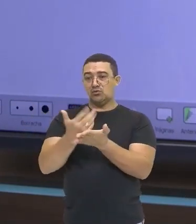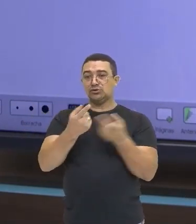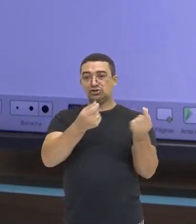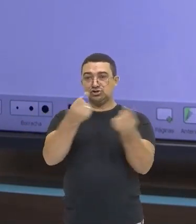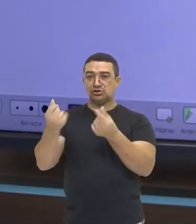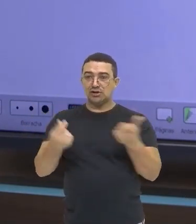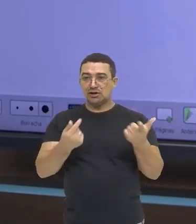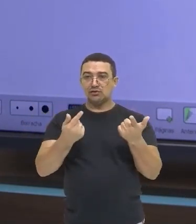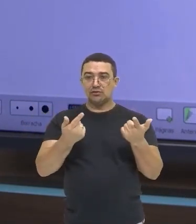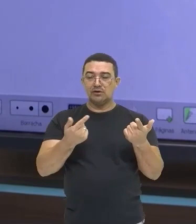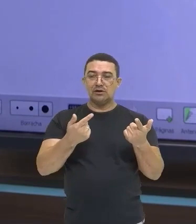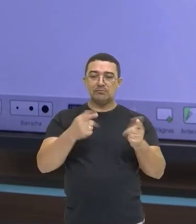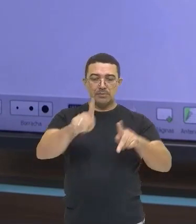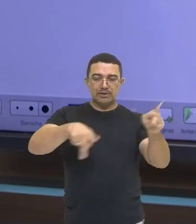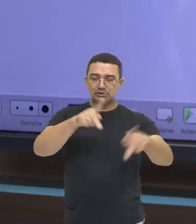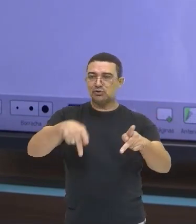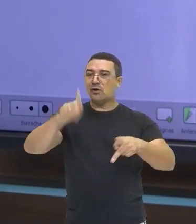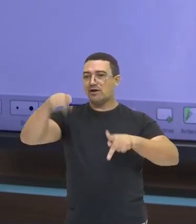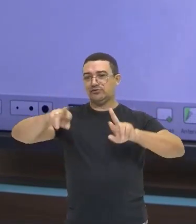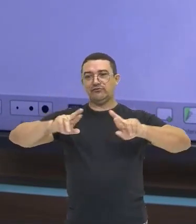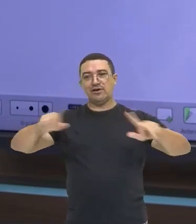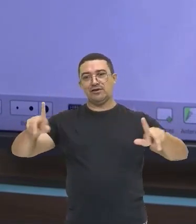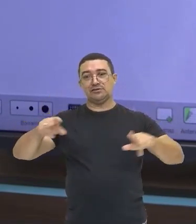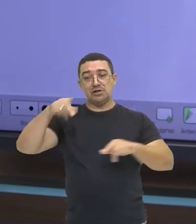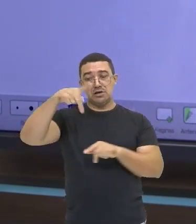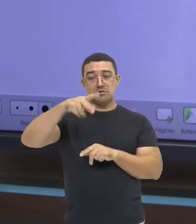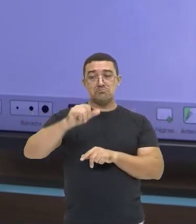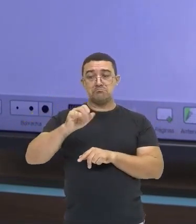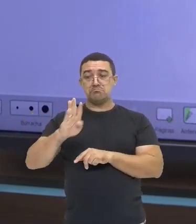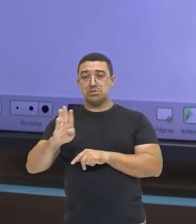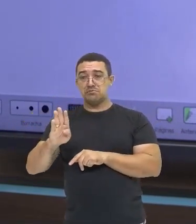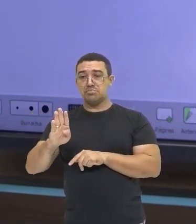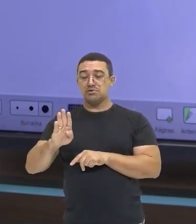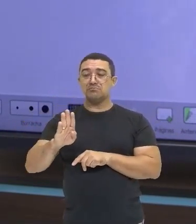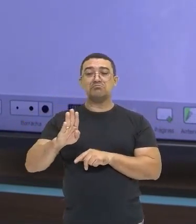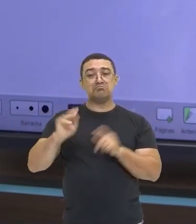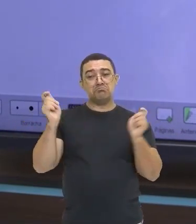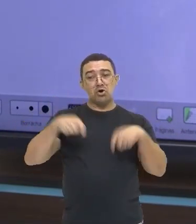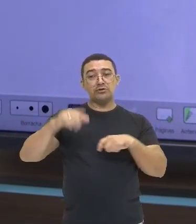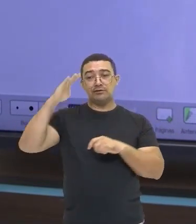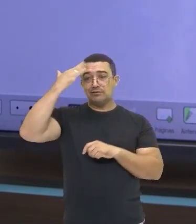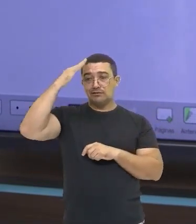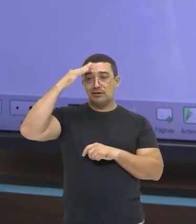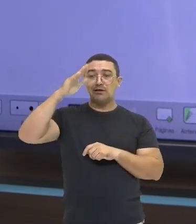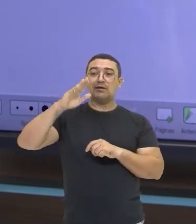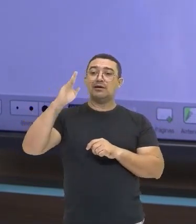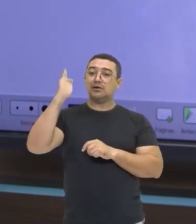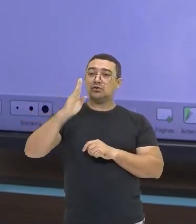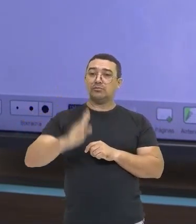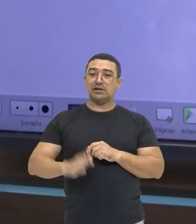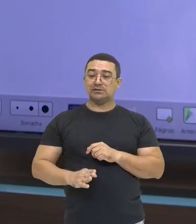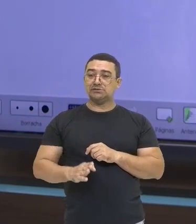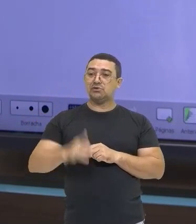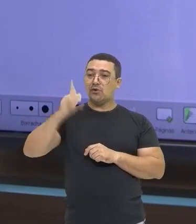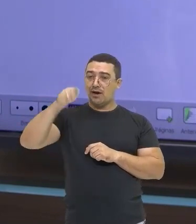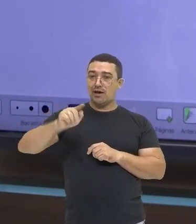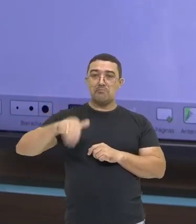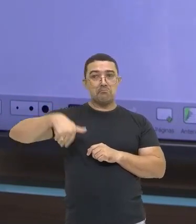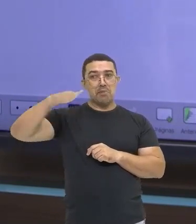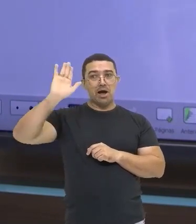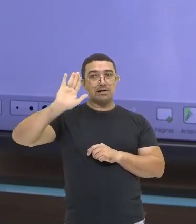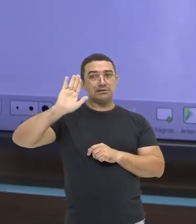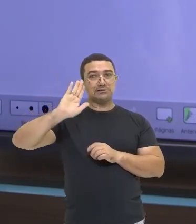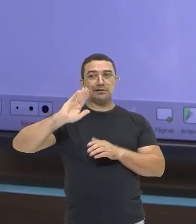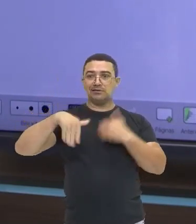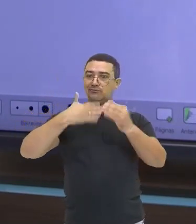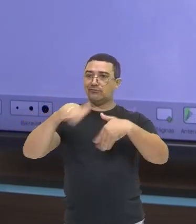pegar só o PIB, Produto Interno Bruto, a gente pode entender, interpretar que o Brasil, por exemplo, está bem mais desenvolvido do que realmente